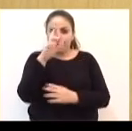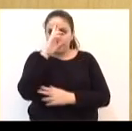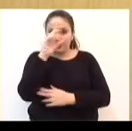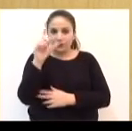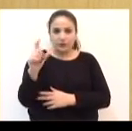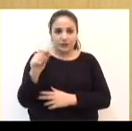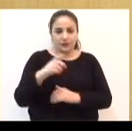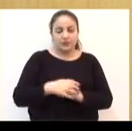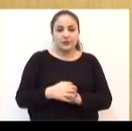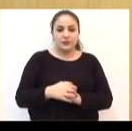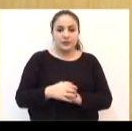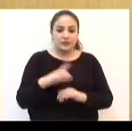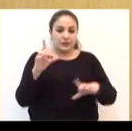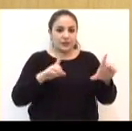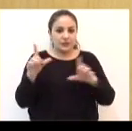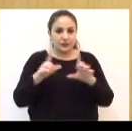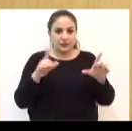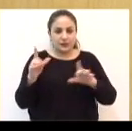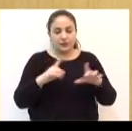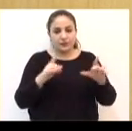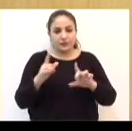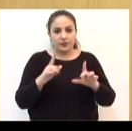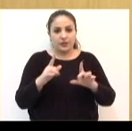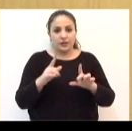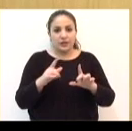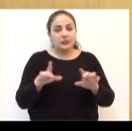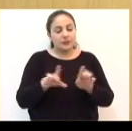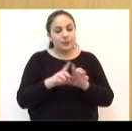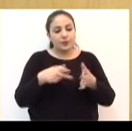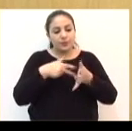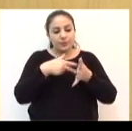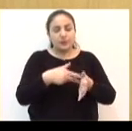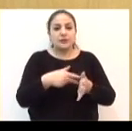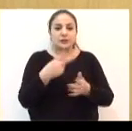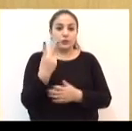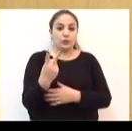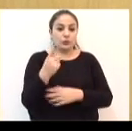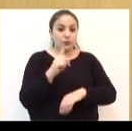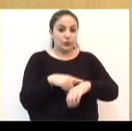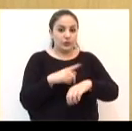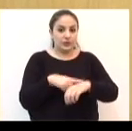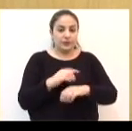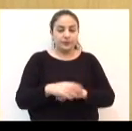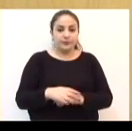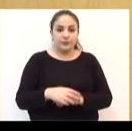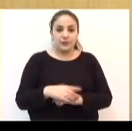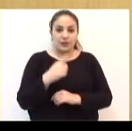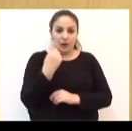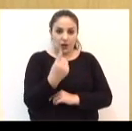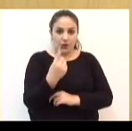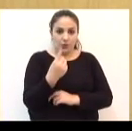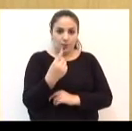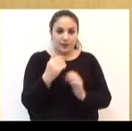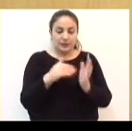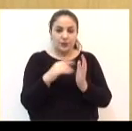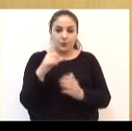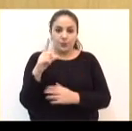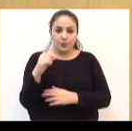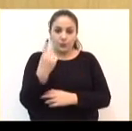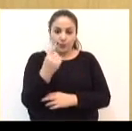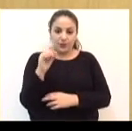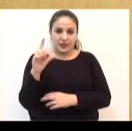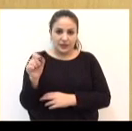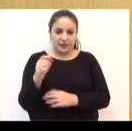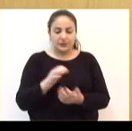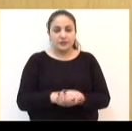Na televisão, os candidatos também vão se apresentar em 2 horários, entre a 1h e a 1h10 e à noite,